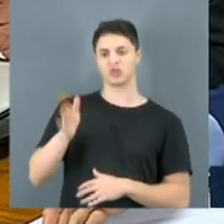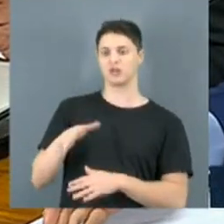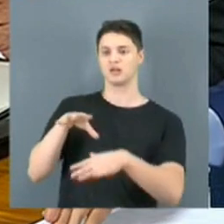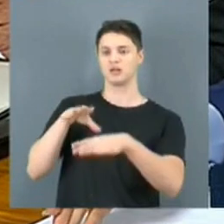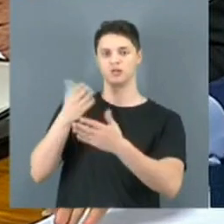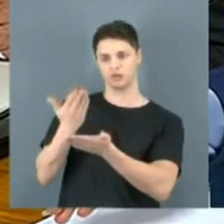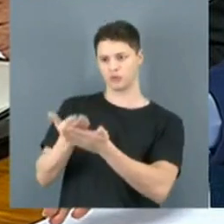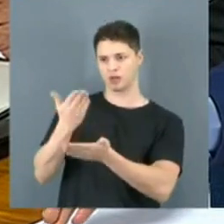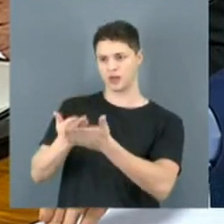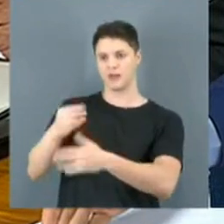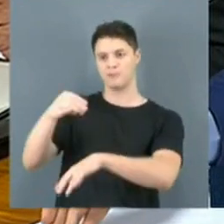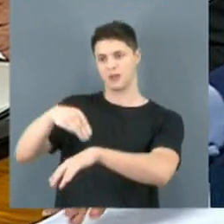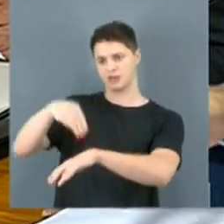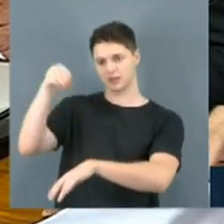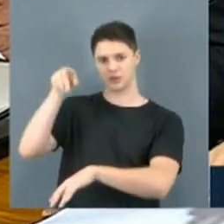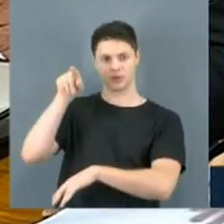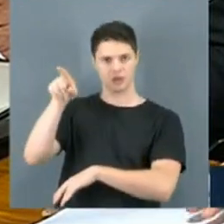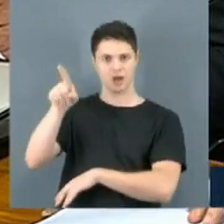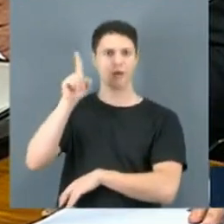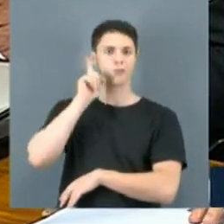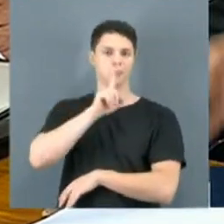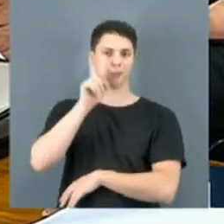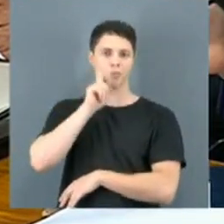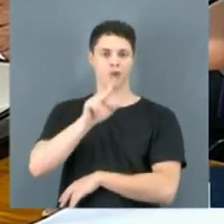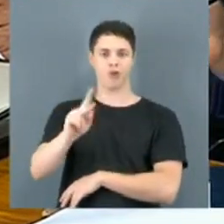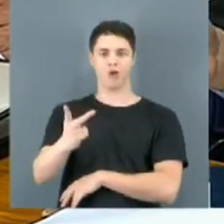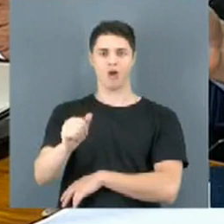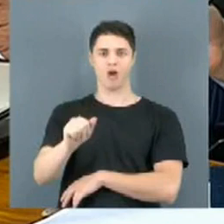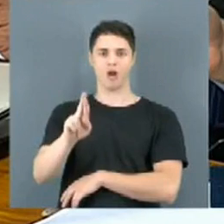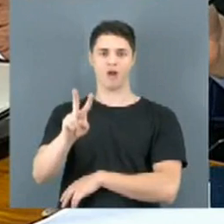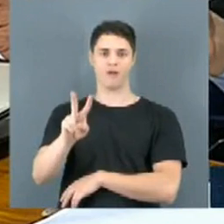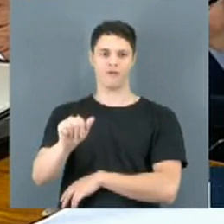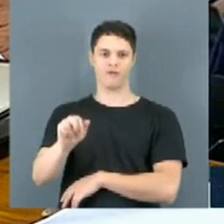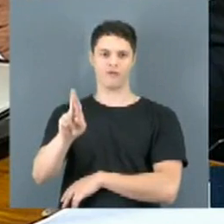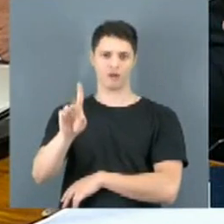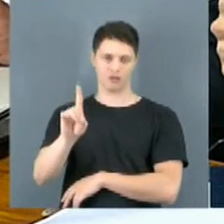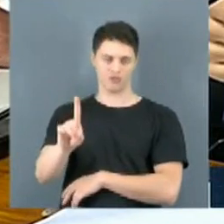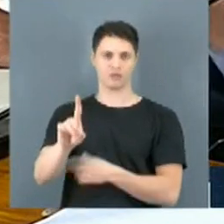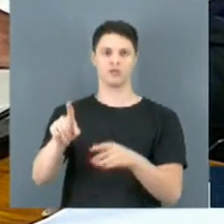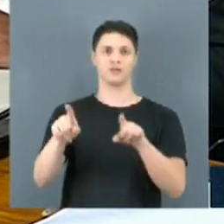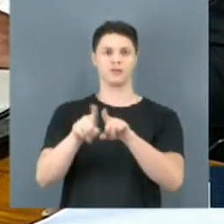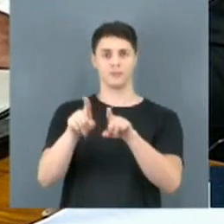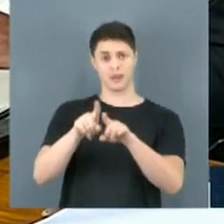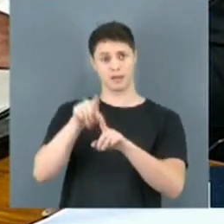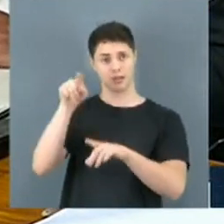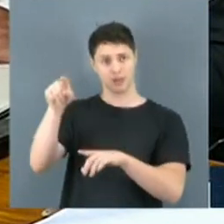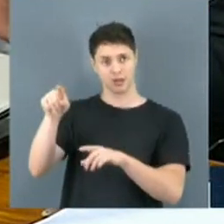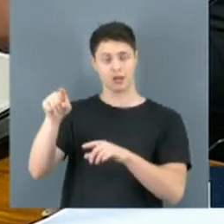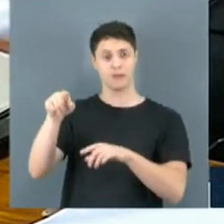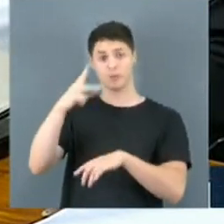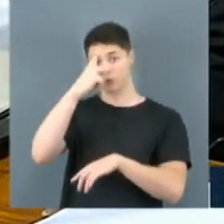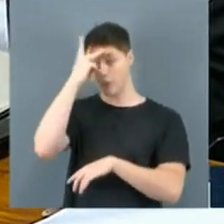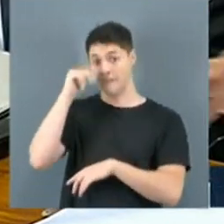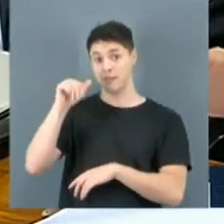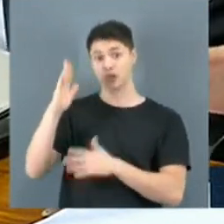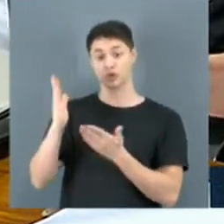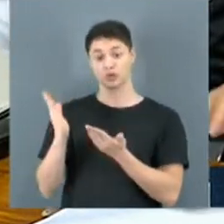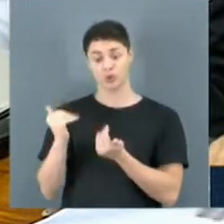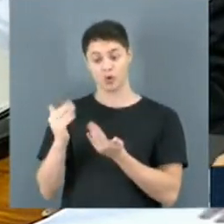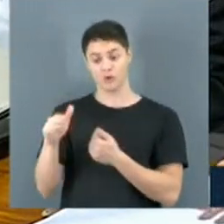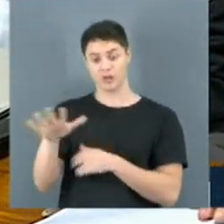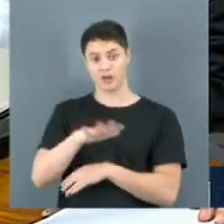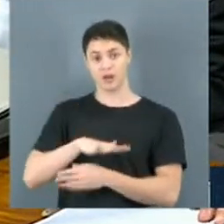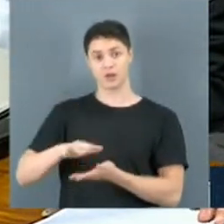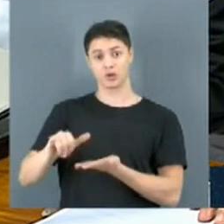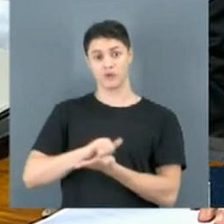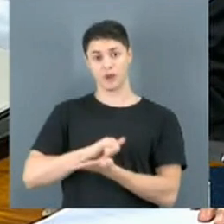Harvard, como a pessoa mais jovem, e ter sido reconhecido pelo Wall Street Journal como a pessoa mais jovem também a passar no bar de Nova York, entre todos os